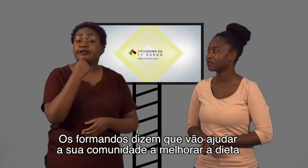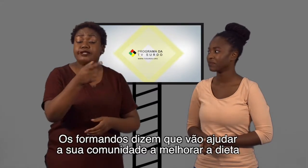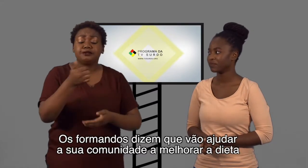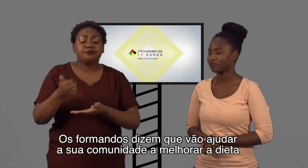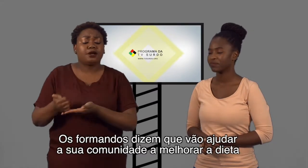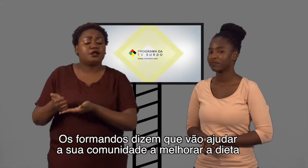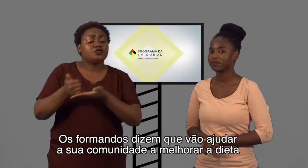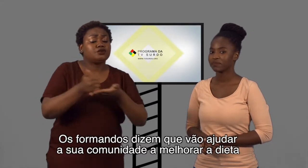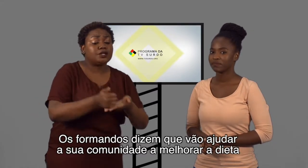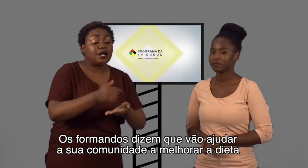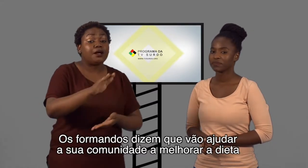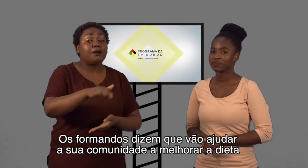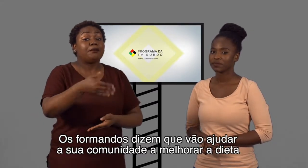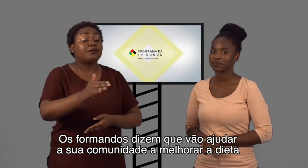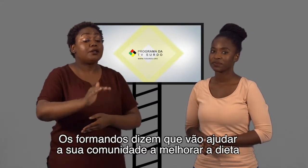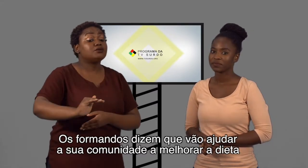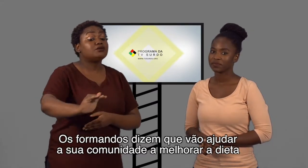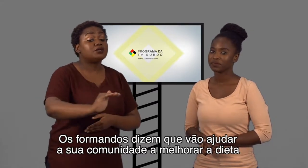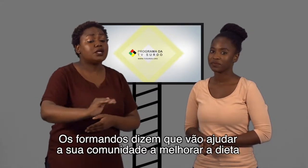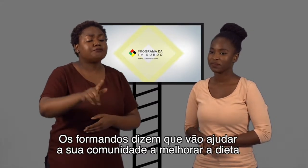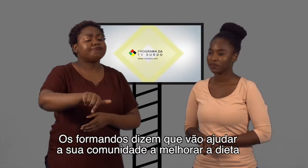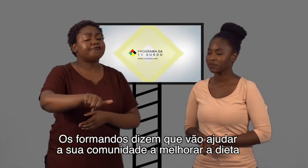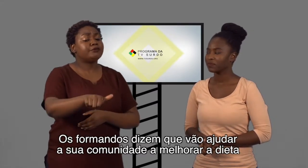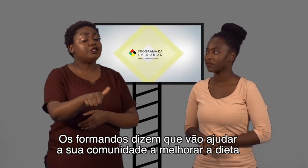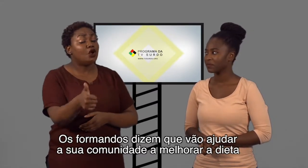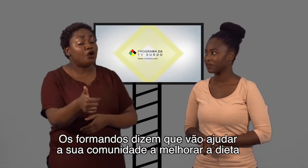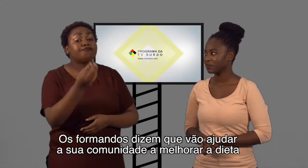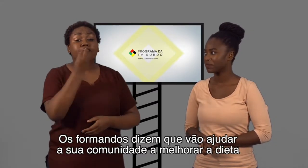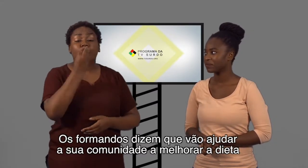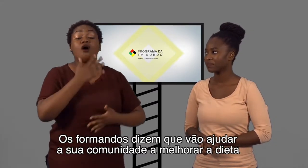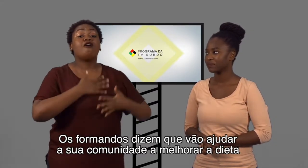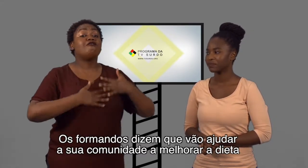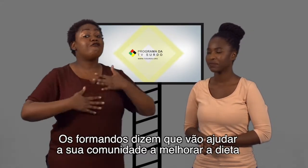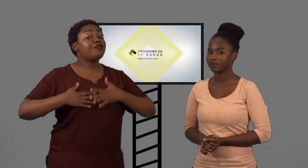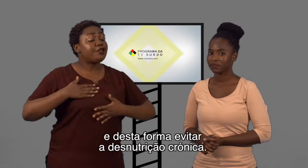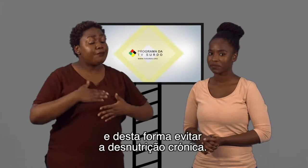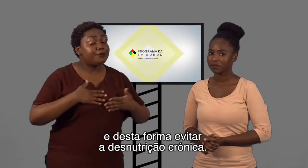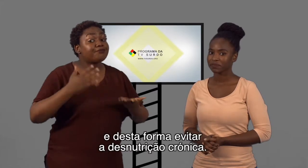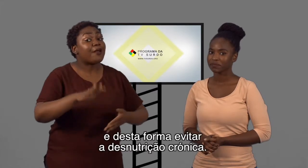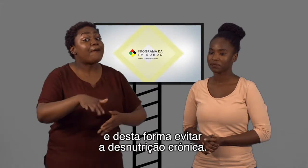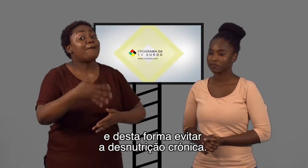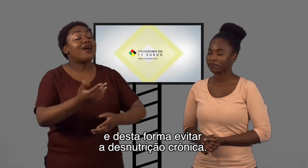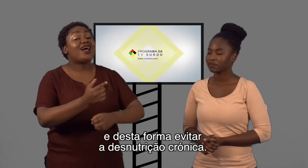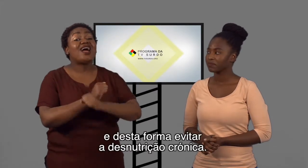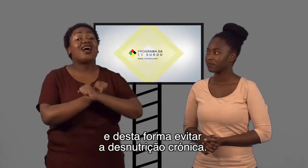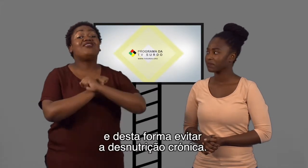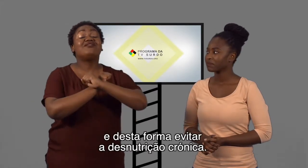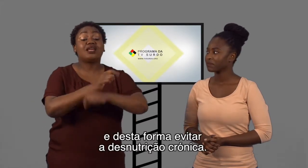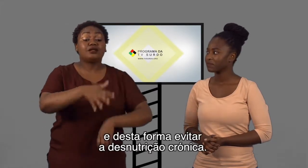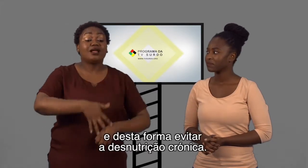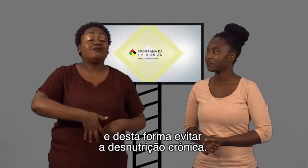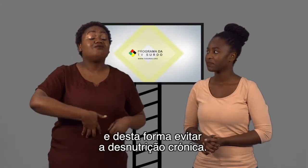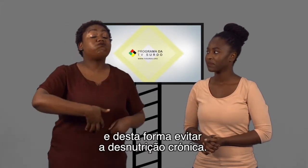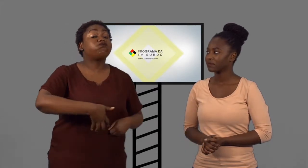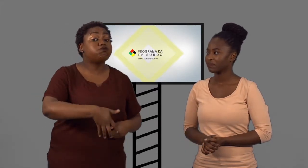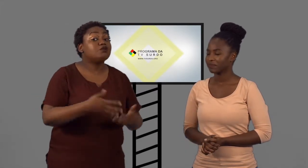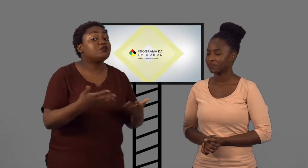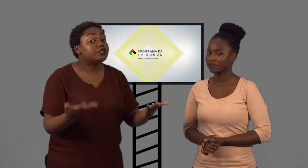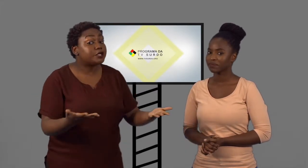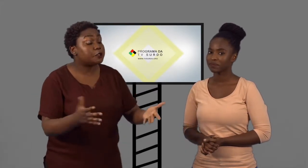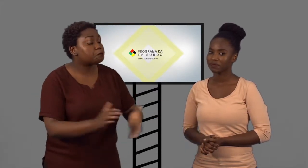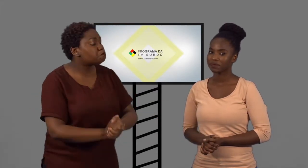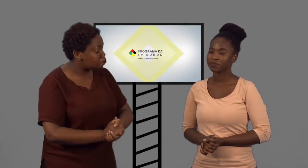formandos dizem que vão ajudar a sua comunidade a melhorar a dieta, evitar a desnutrição